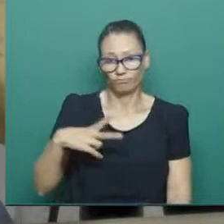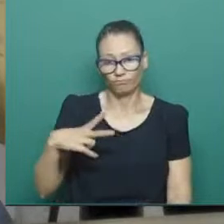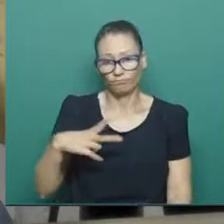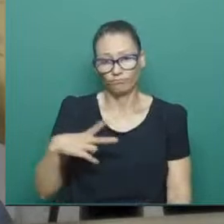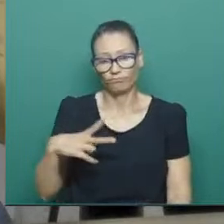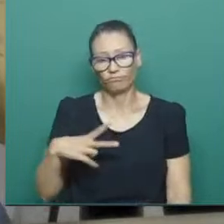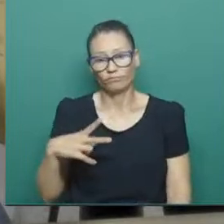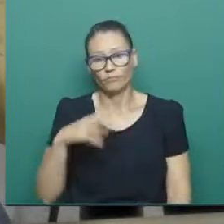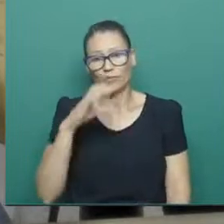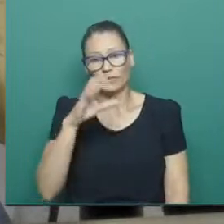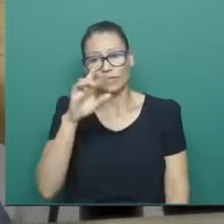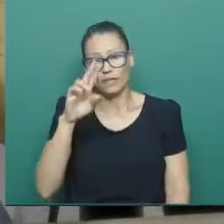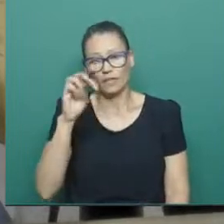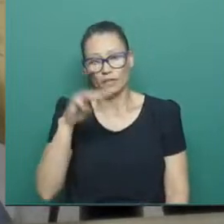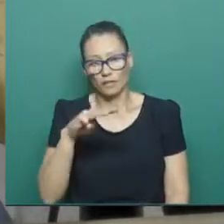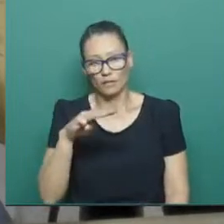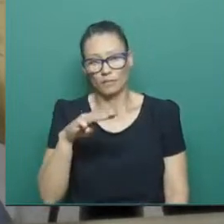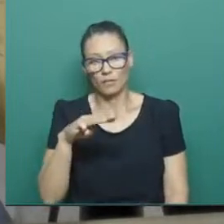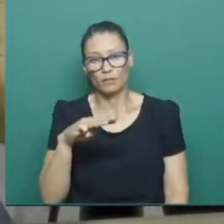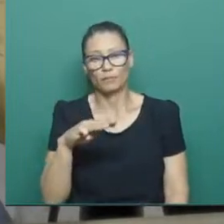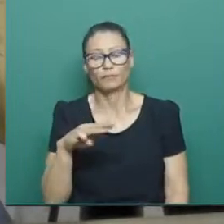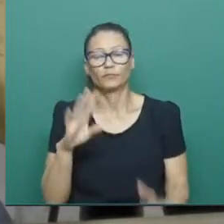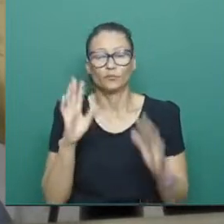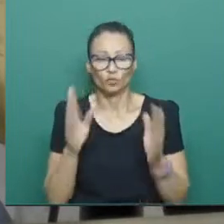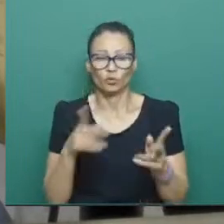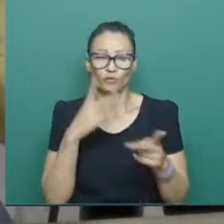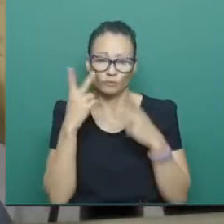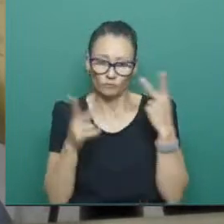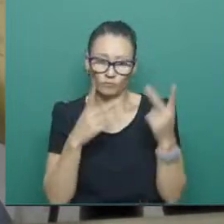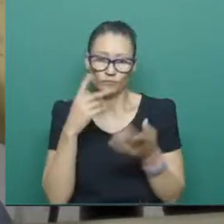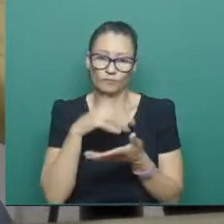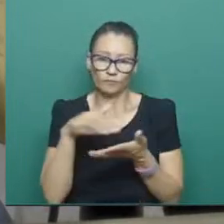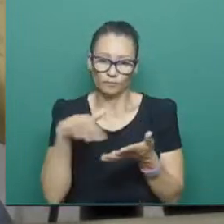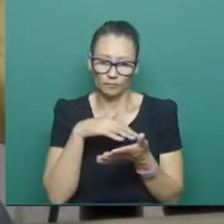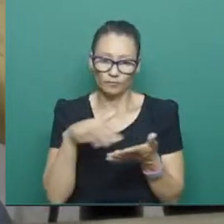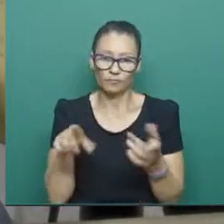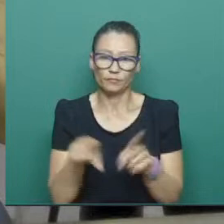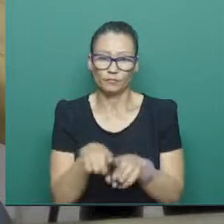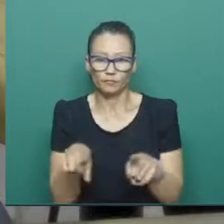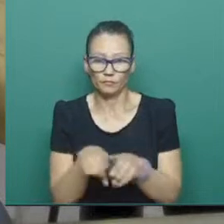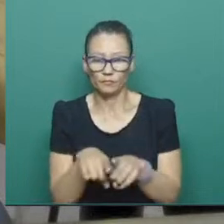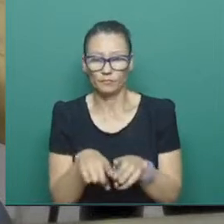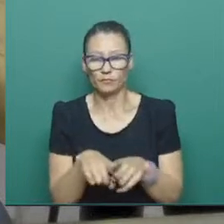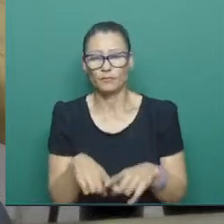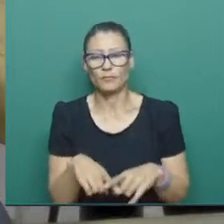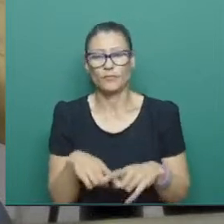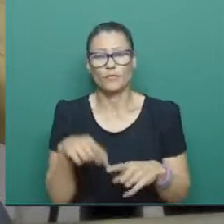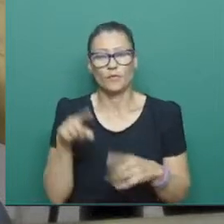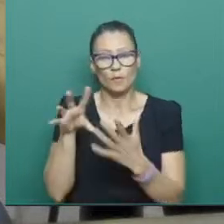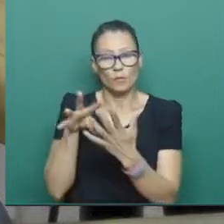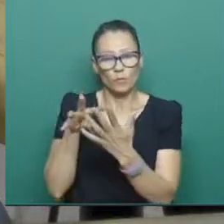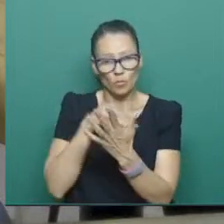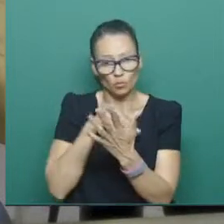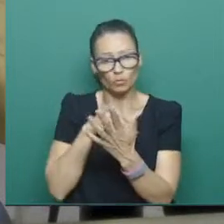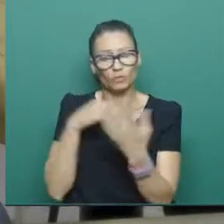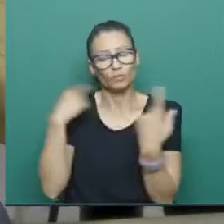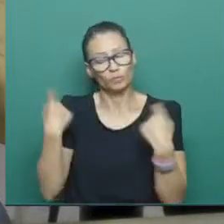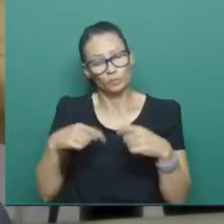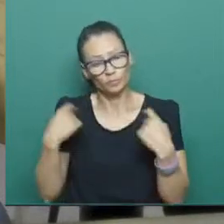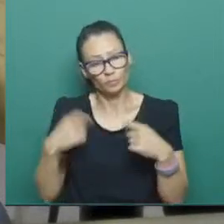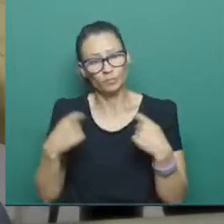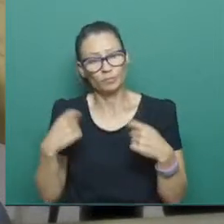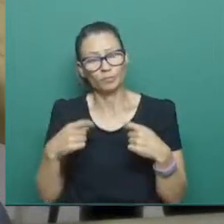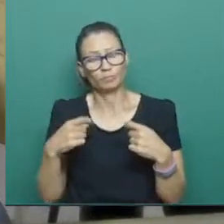CRMs, né, já falei isso, inclusive, para a secretária. Então, acho que, esse modelo aí a gente precisa, inclusive, nos